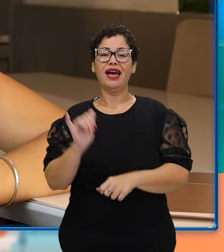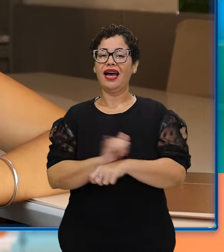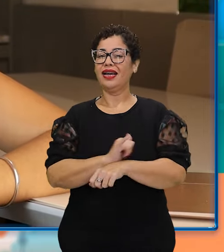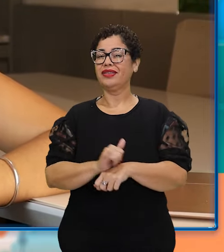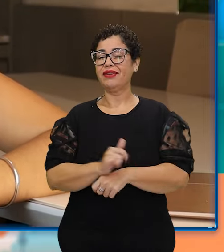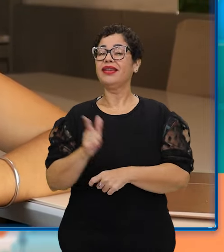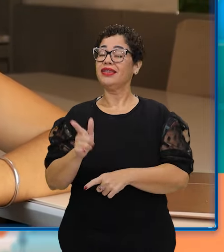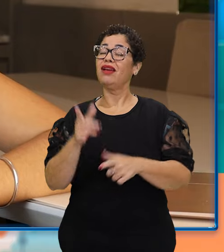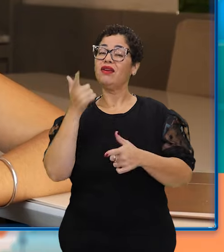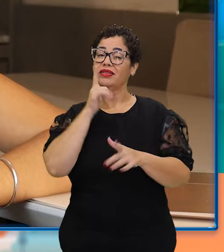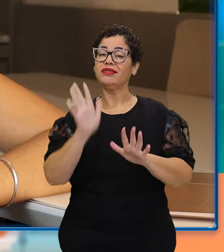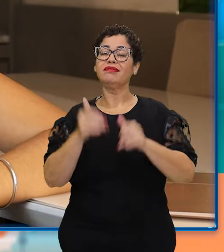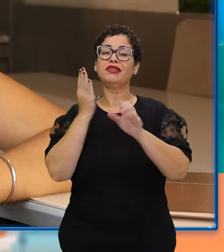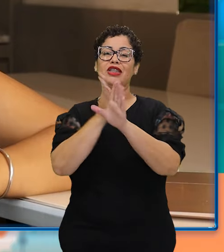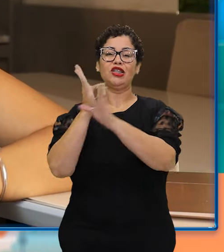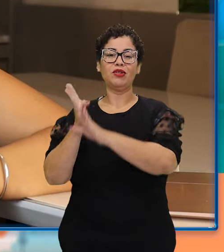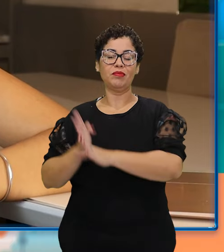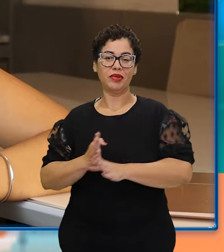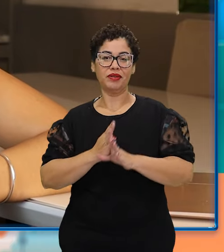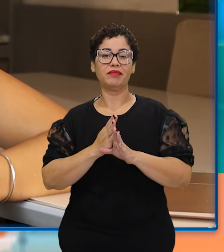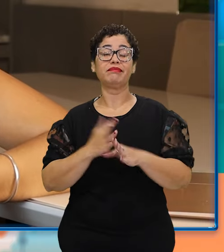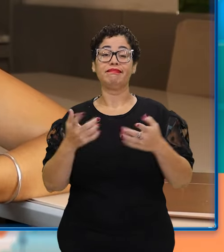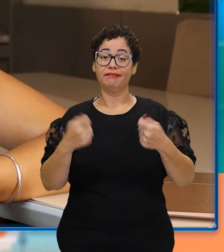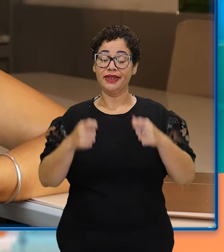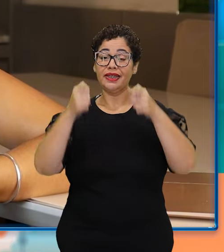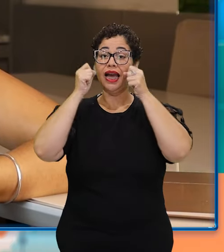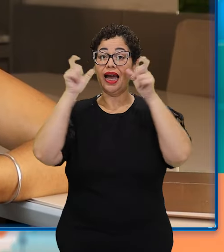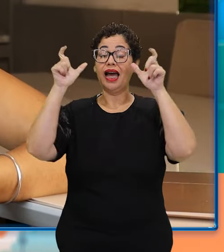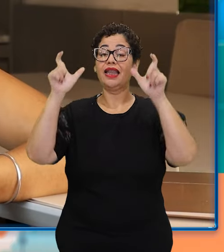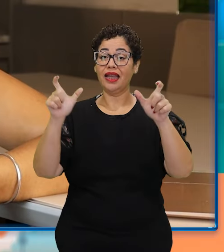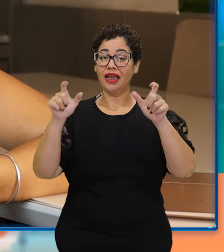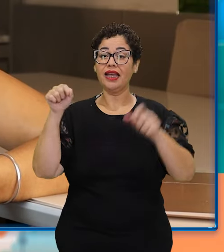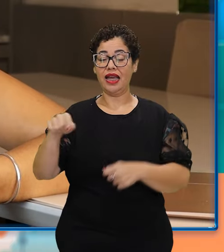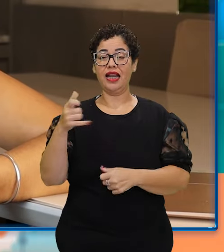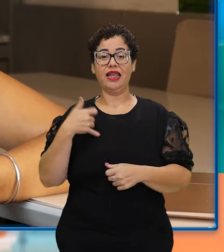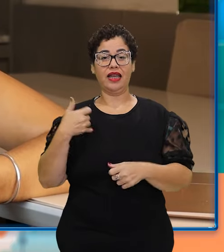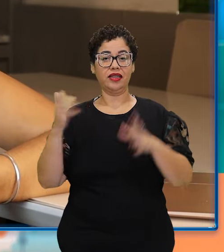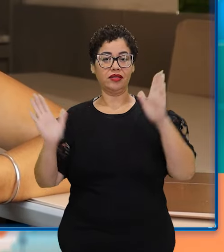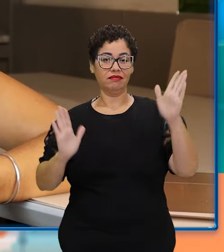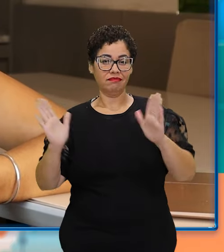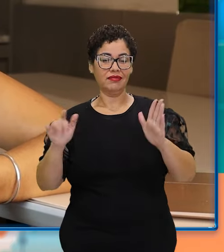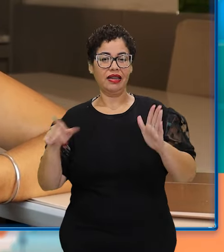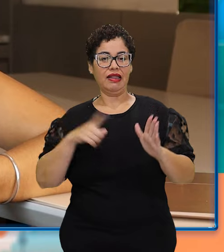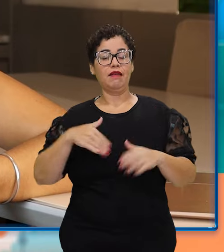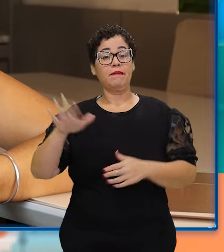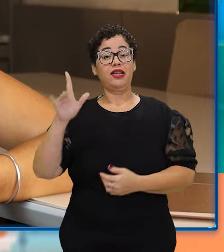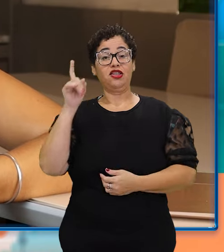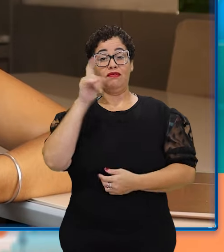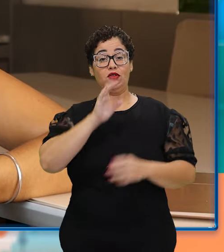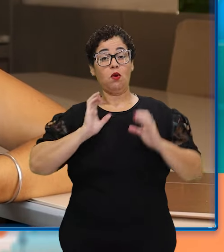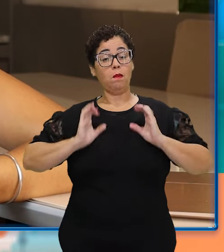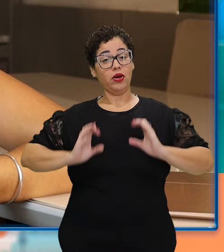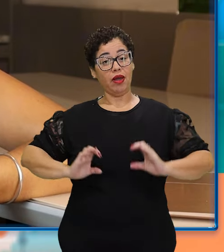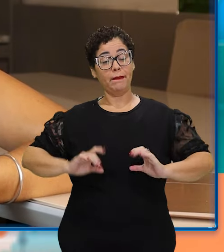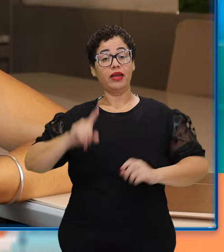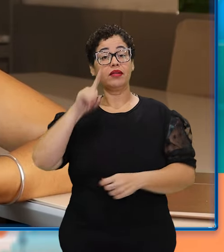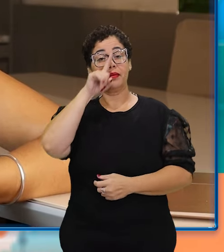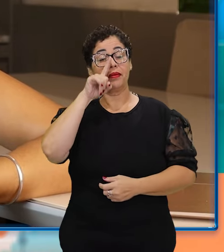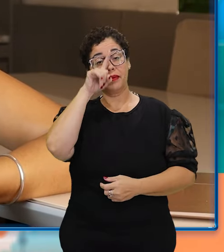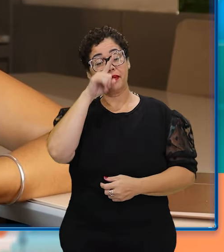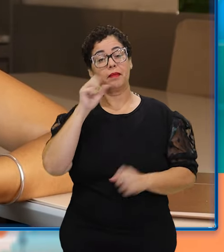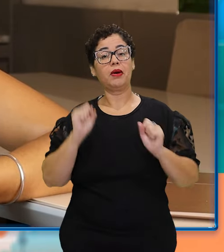muitas vezes facilita o diagnóstico. Mas algo que precisamos estar atentos é que essa faixa etária tende a ter maior comportamento de